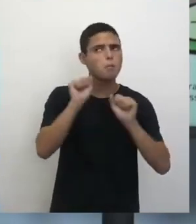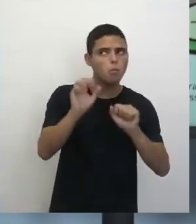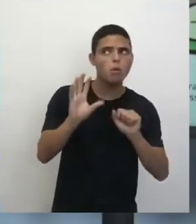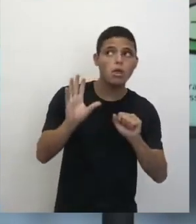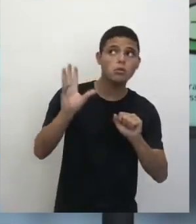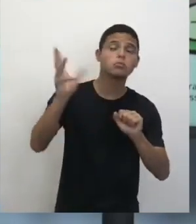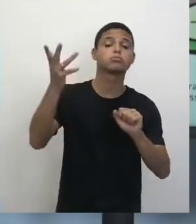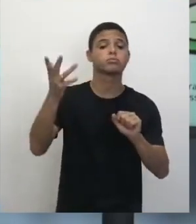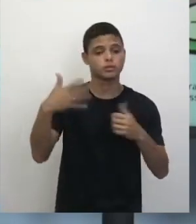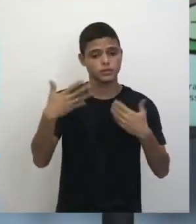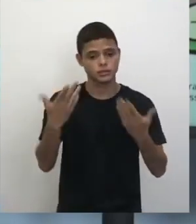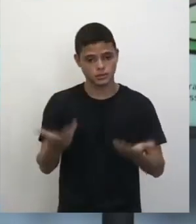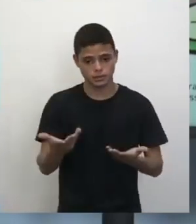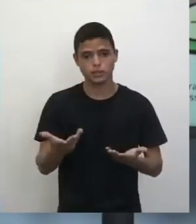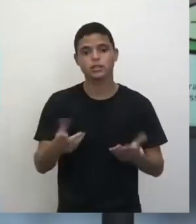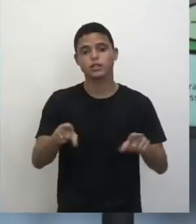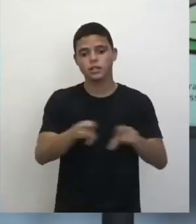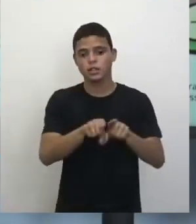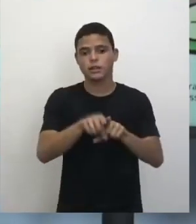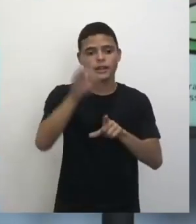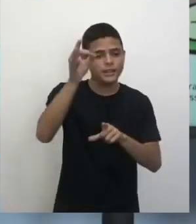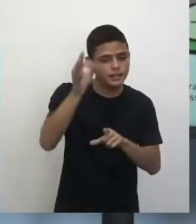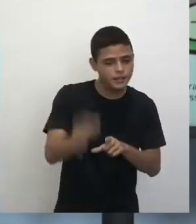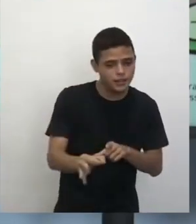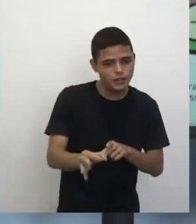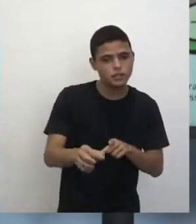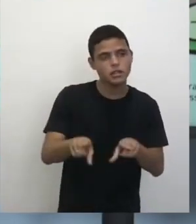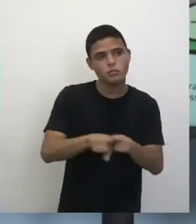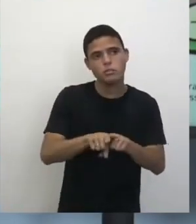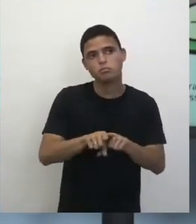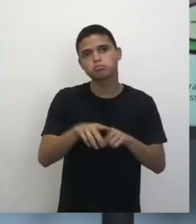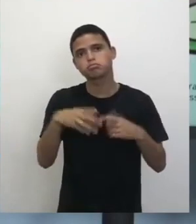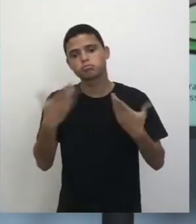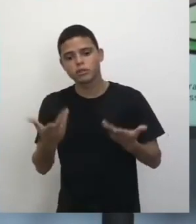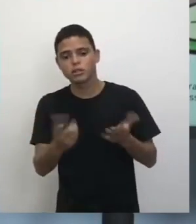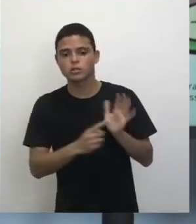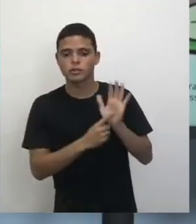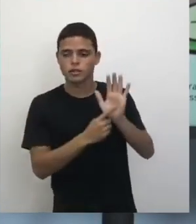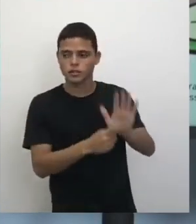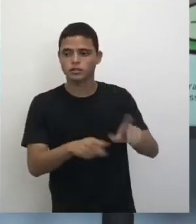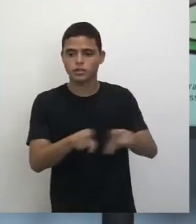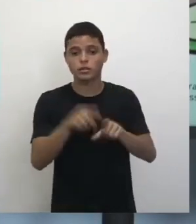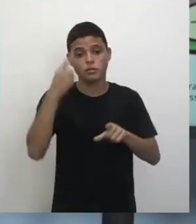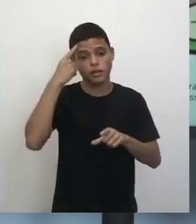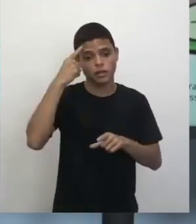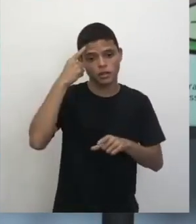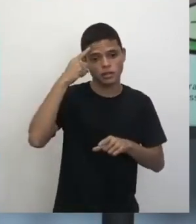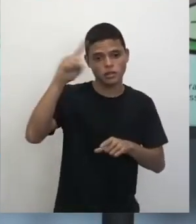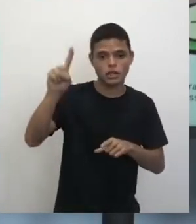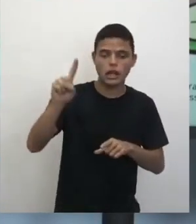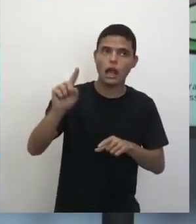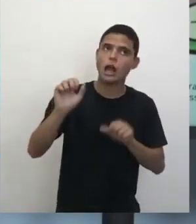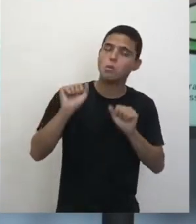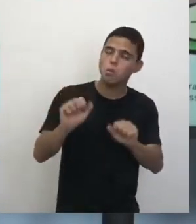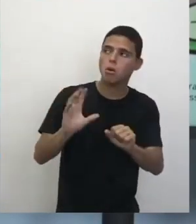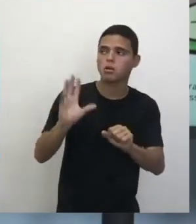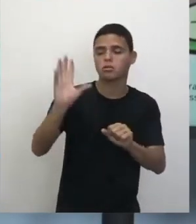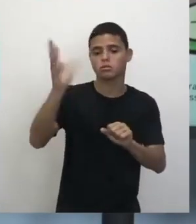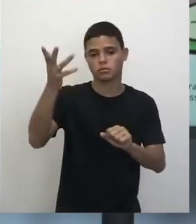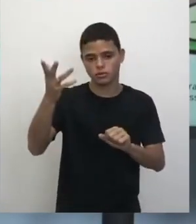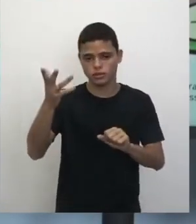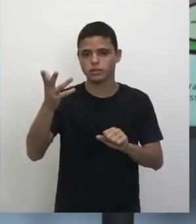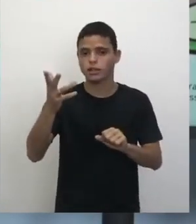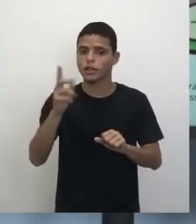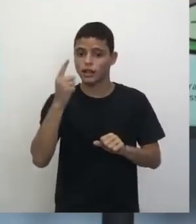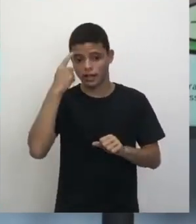os modalizadores, que dá uma certeza, uma hipótese, uma indicação, ou a ideia de possibilidade. Então, será que ele